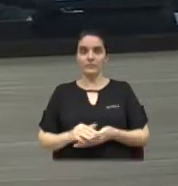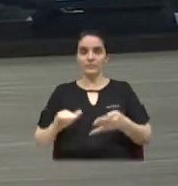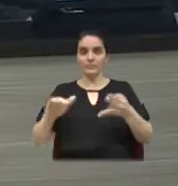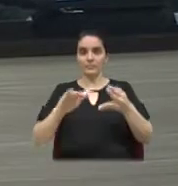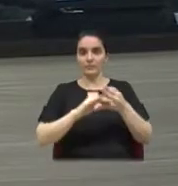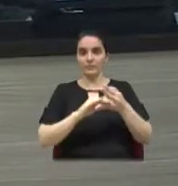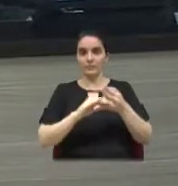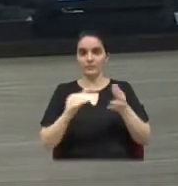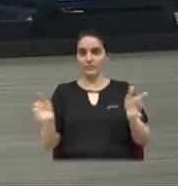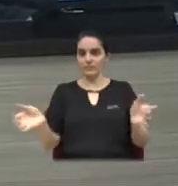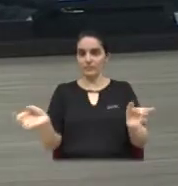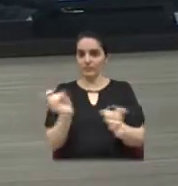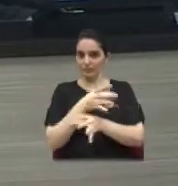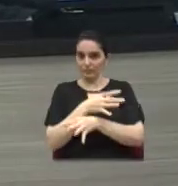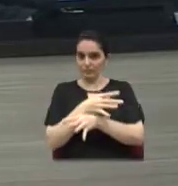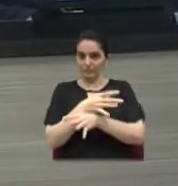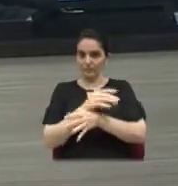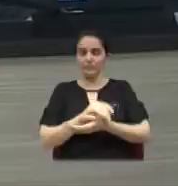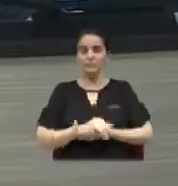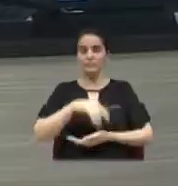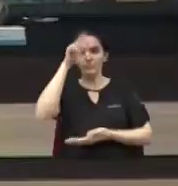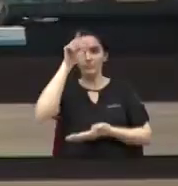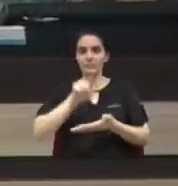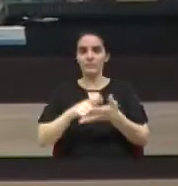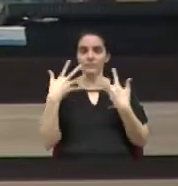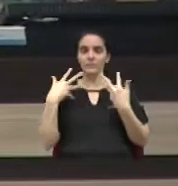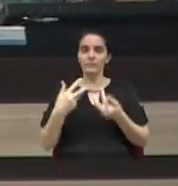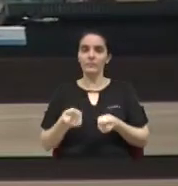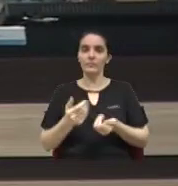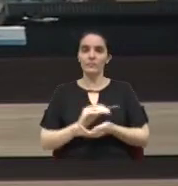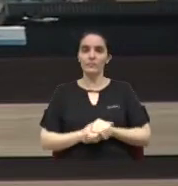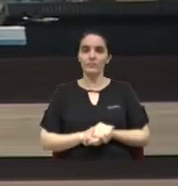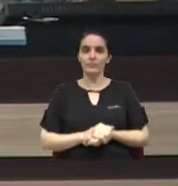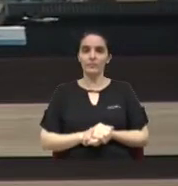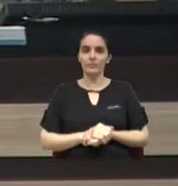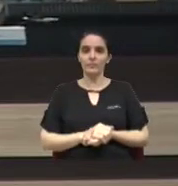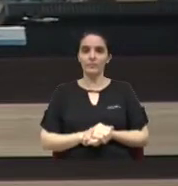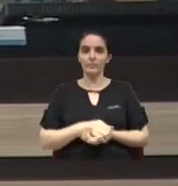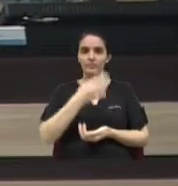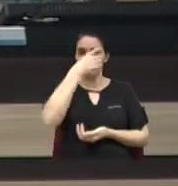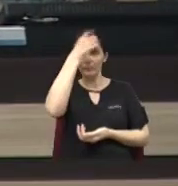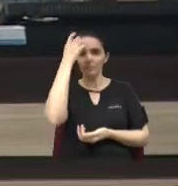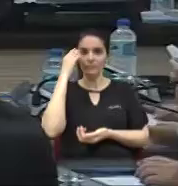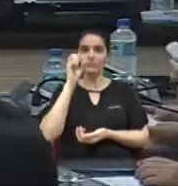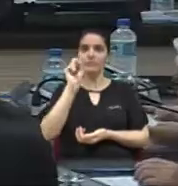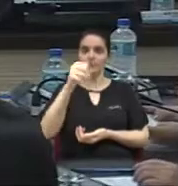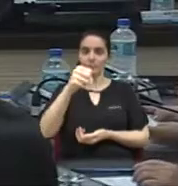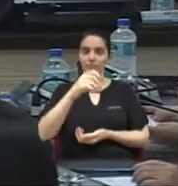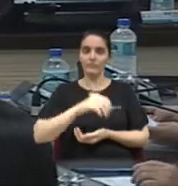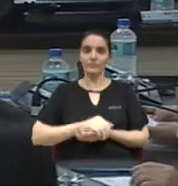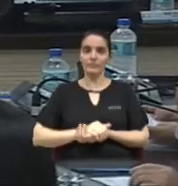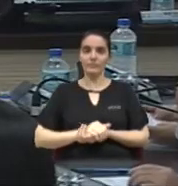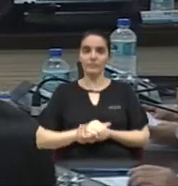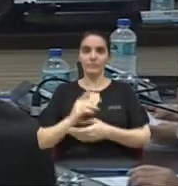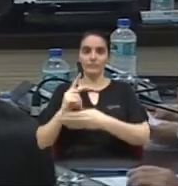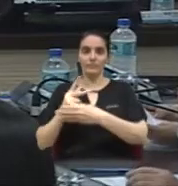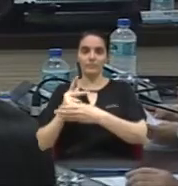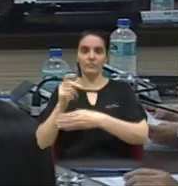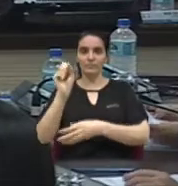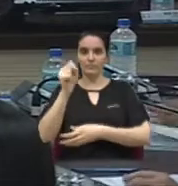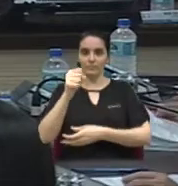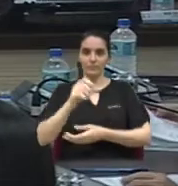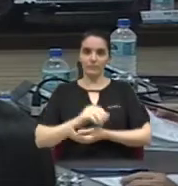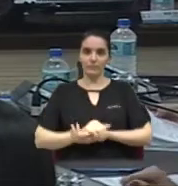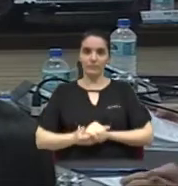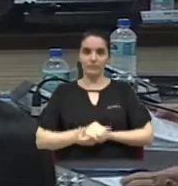30 minutos. Eu preciso da anuência dos líderes. Marco Xavier. Sim, presidente. Helder. Sim, senhor